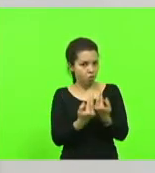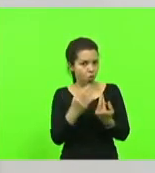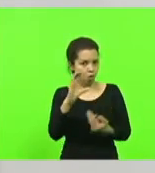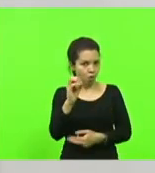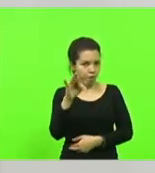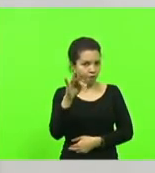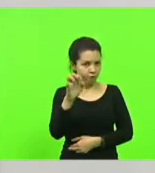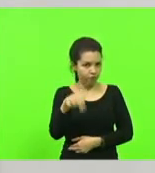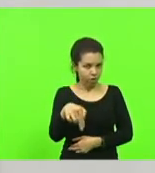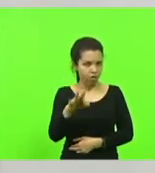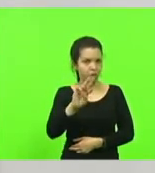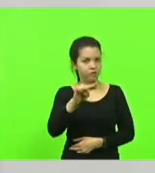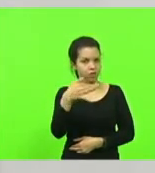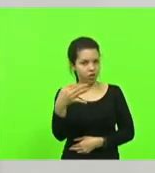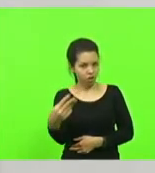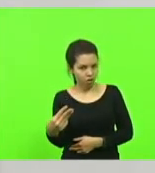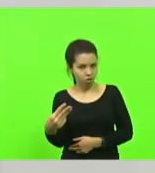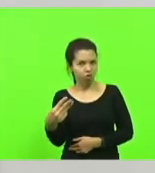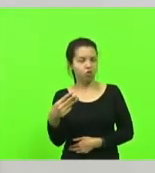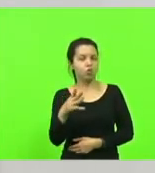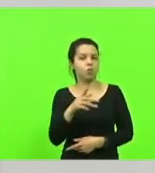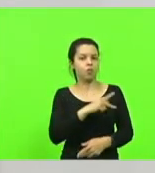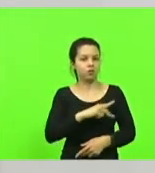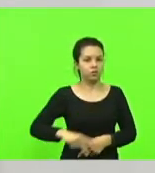Fiesc, com os presidentes de federação,